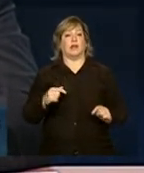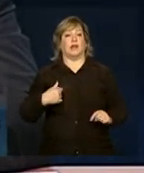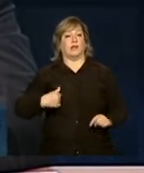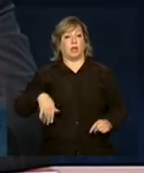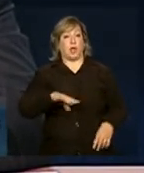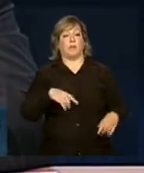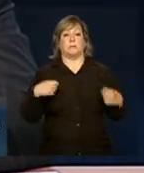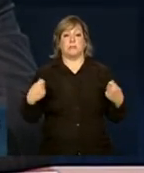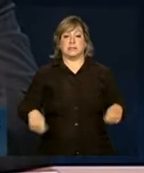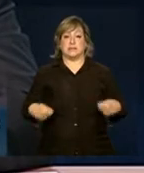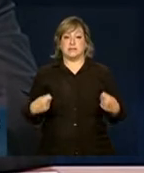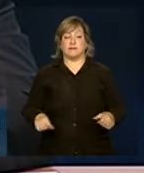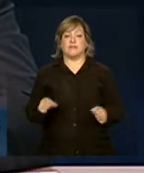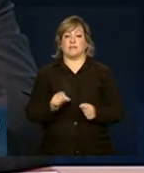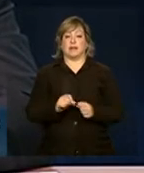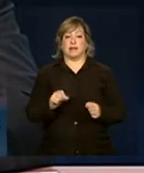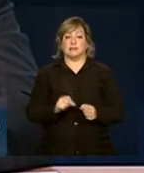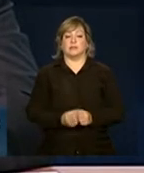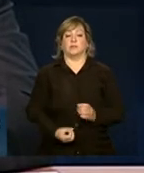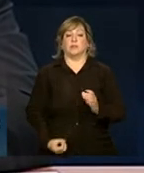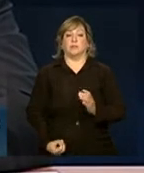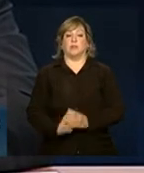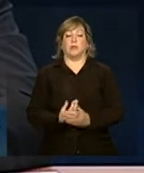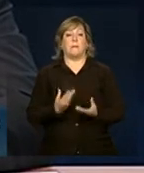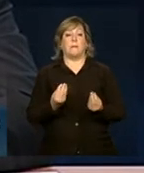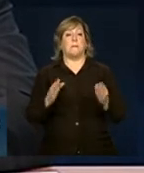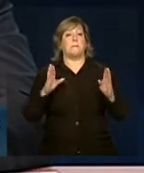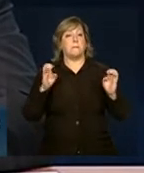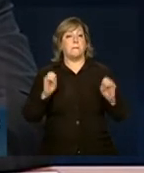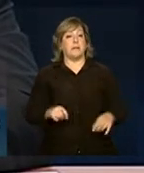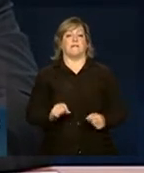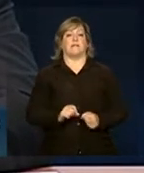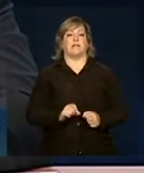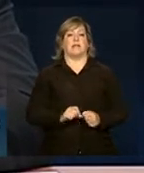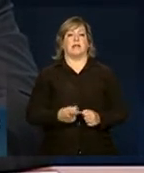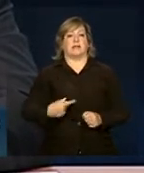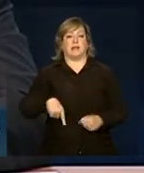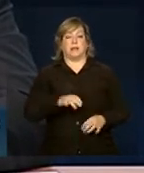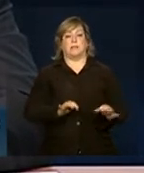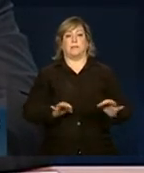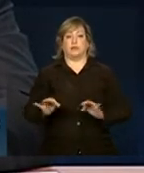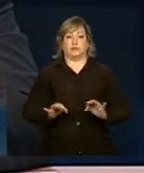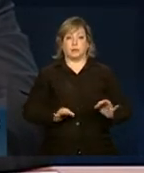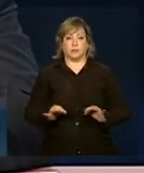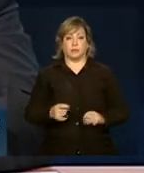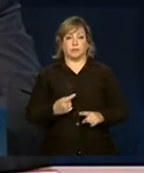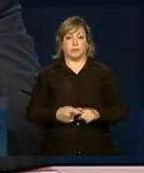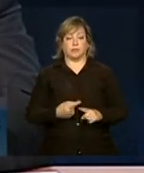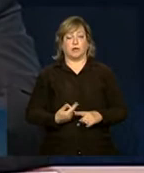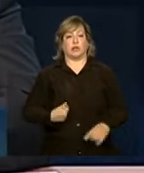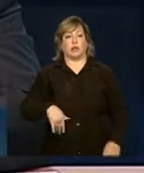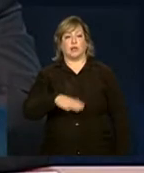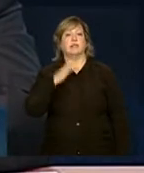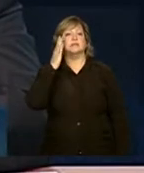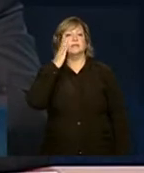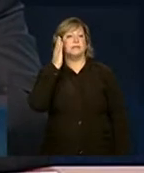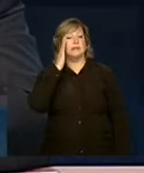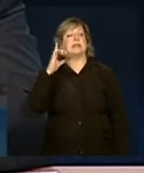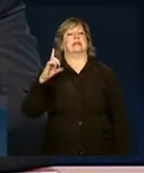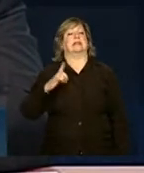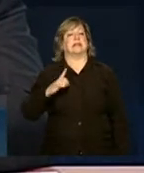os fazer uma implantação muito bem sucedida desses projetos porque sabendo que tem